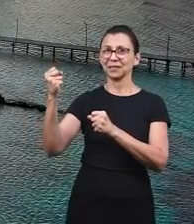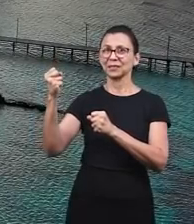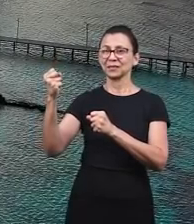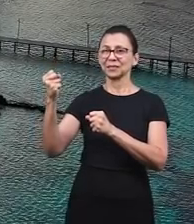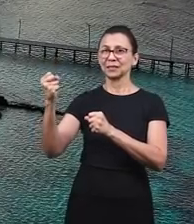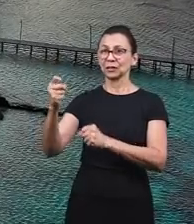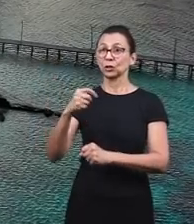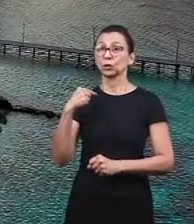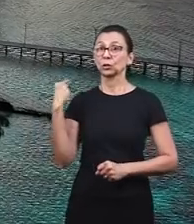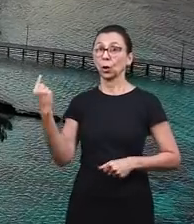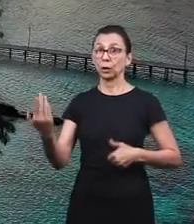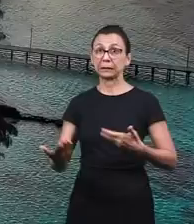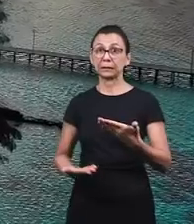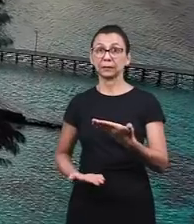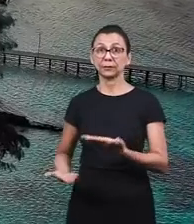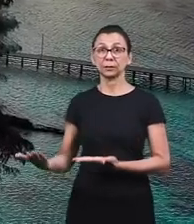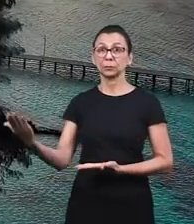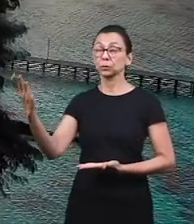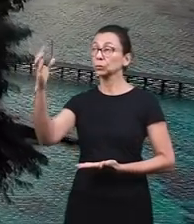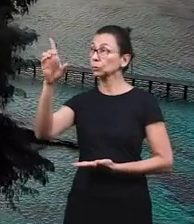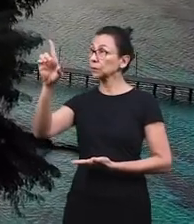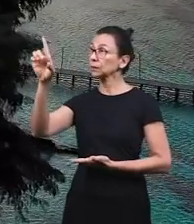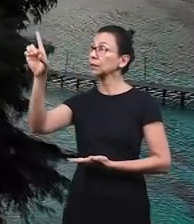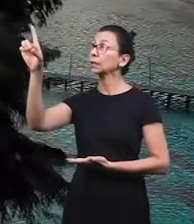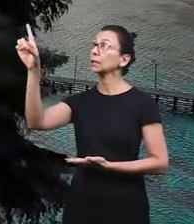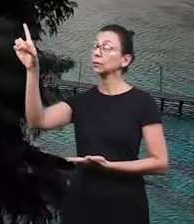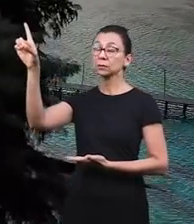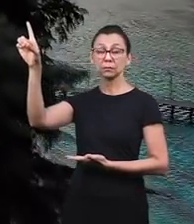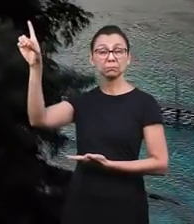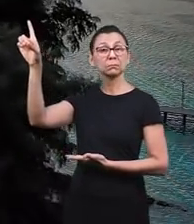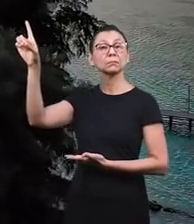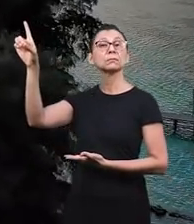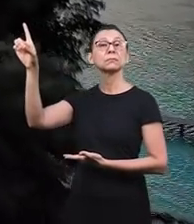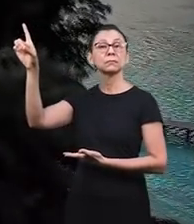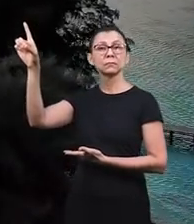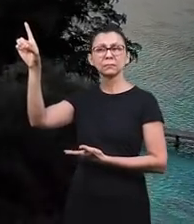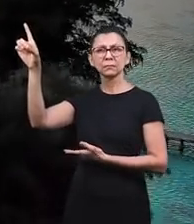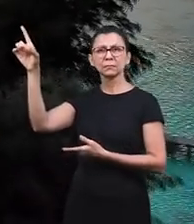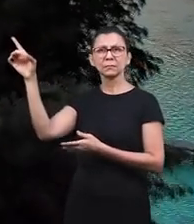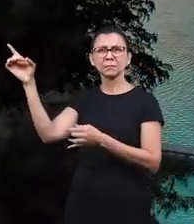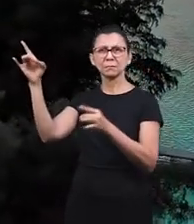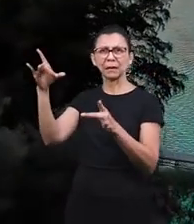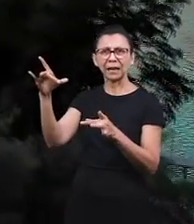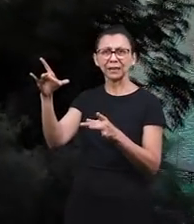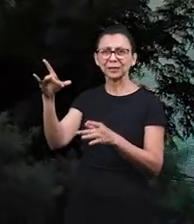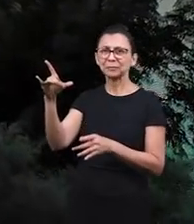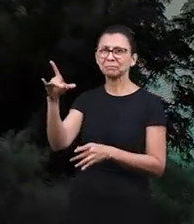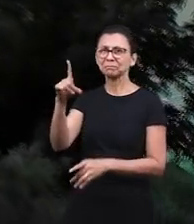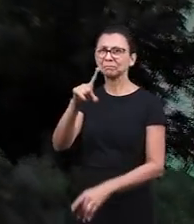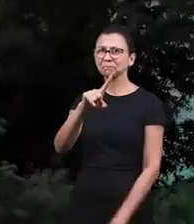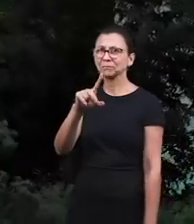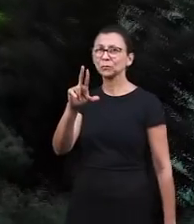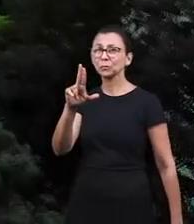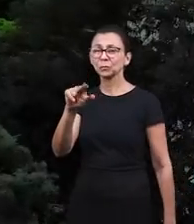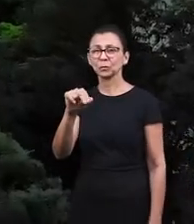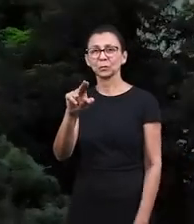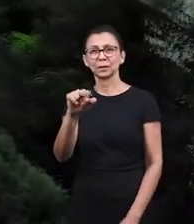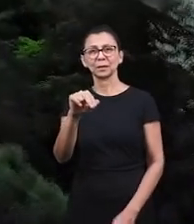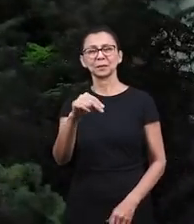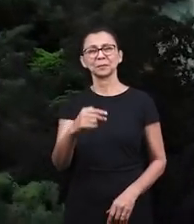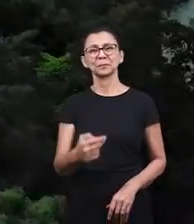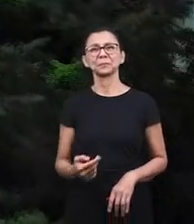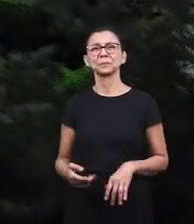O Deus a quem servimos não nos desampara